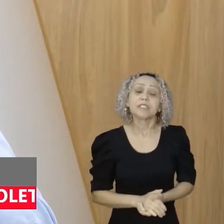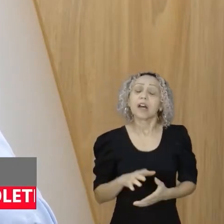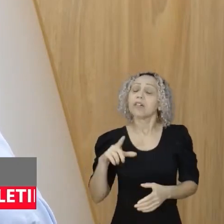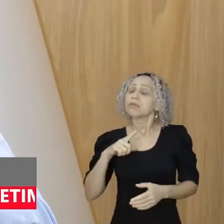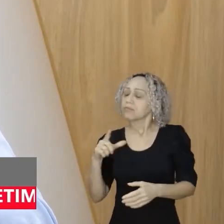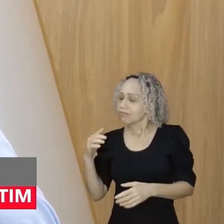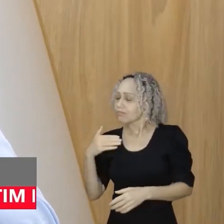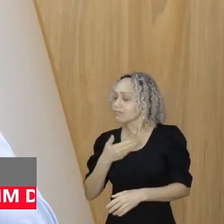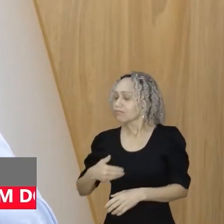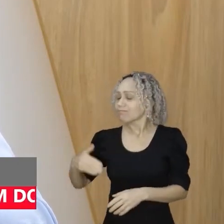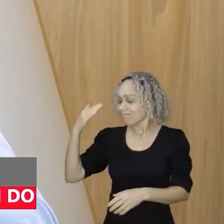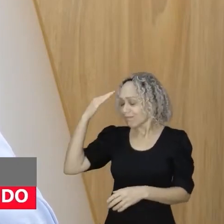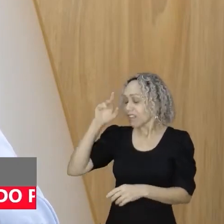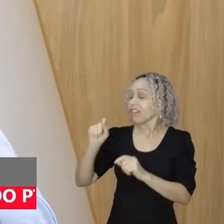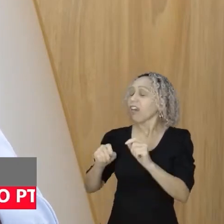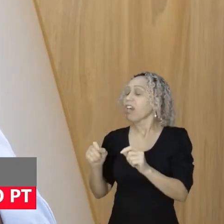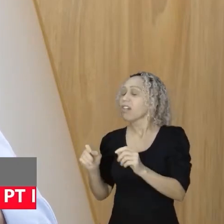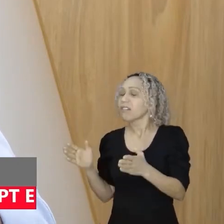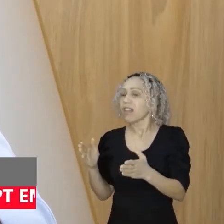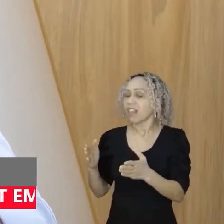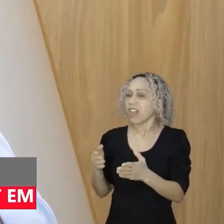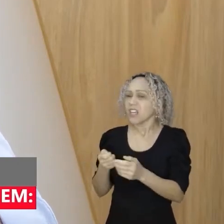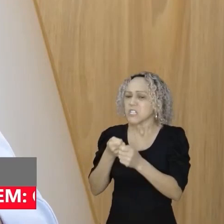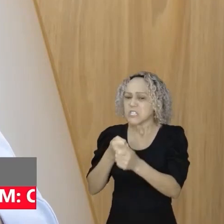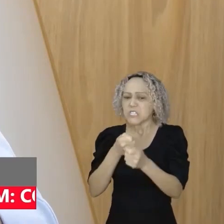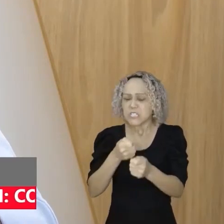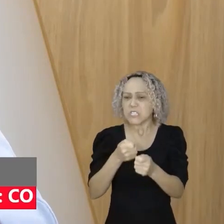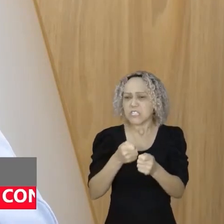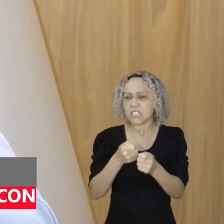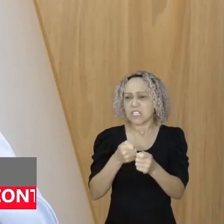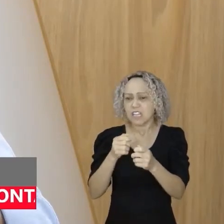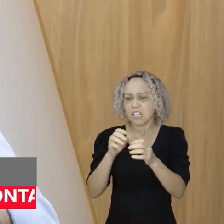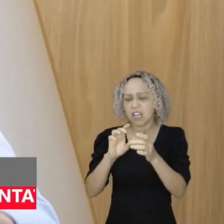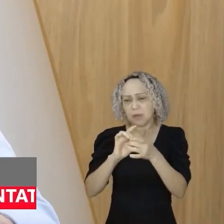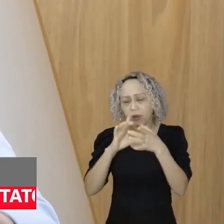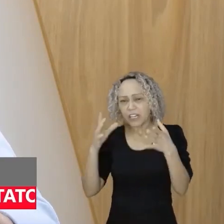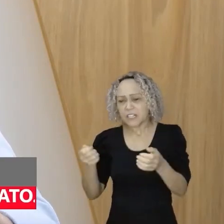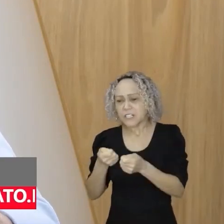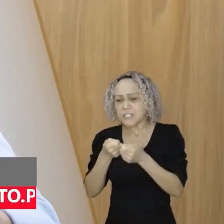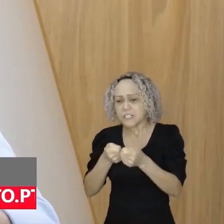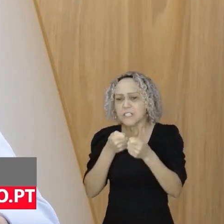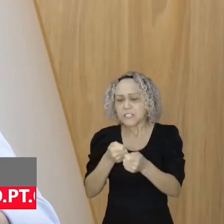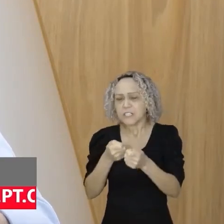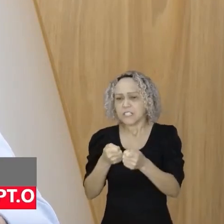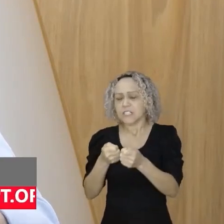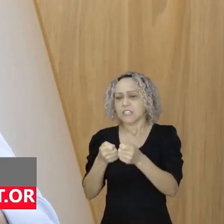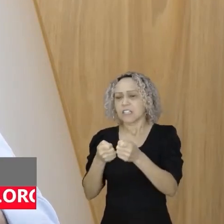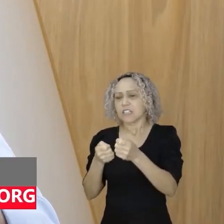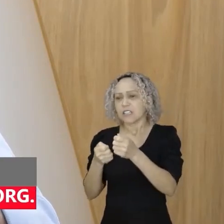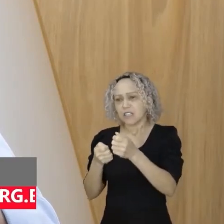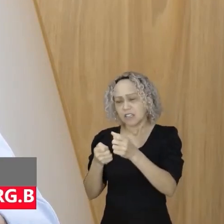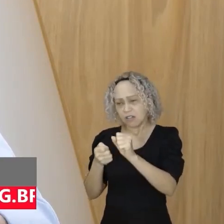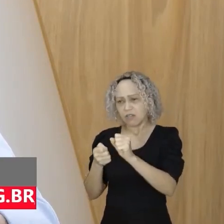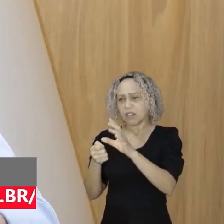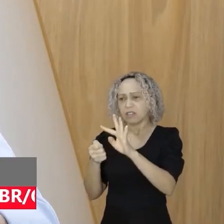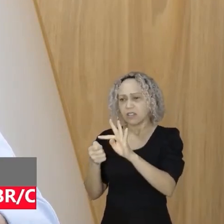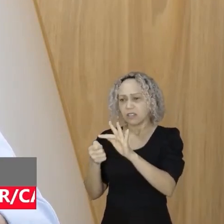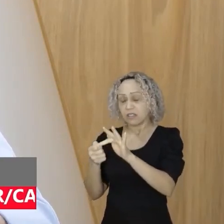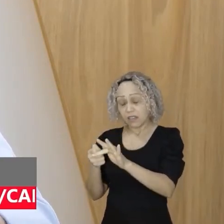ataque à democracia, o ataque ao Supremo, isso era constante no Bolsonaro. Uhum. Eu acho que o marco disso é o 7 de setembro de